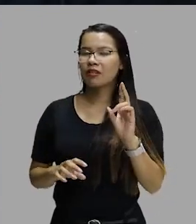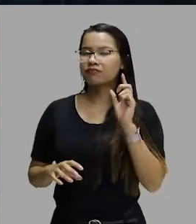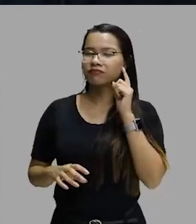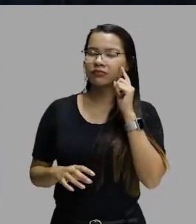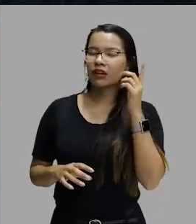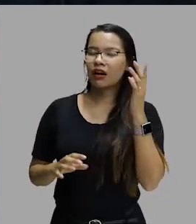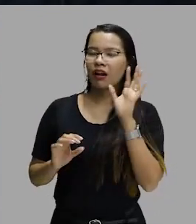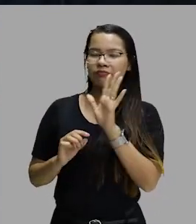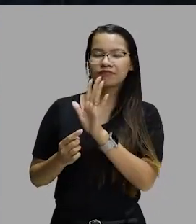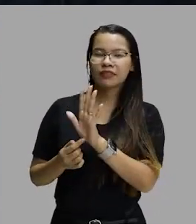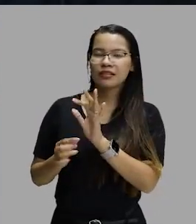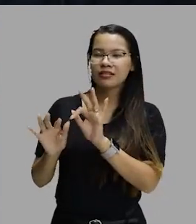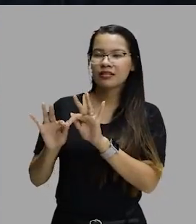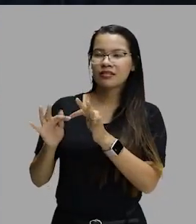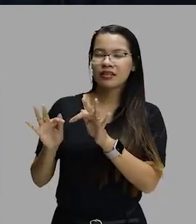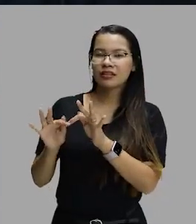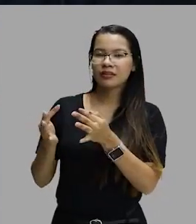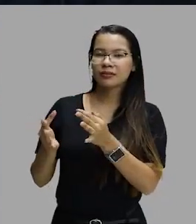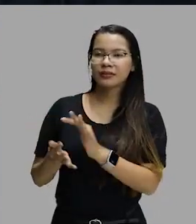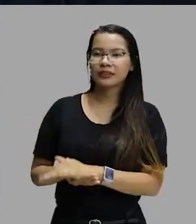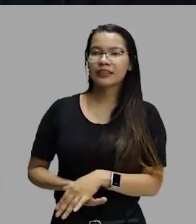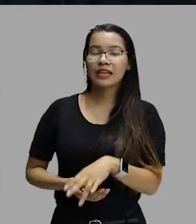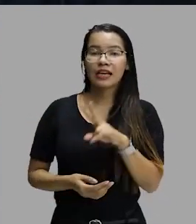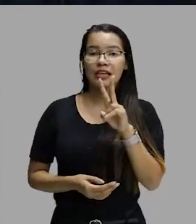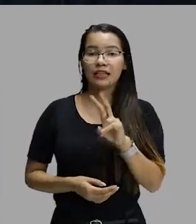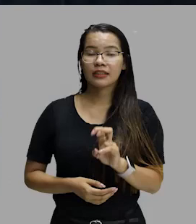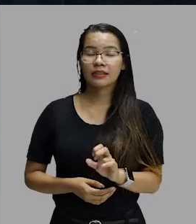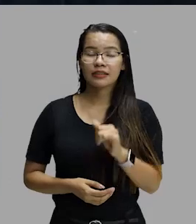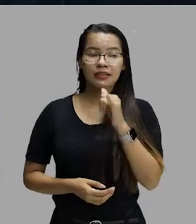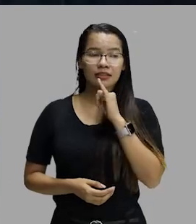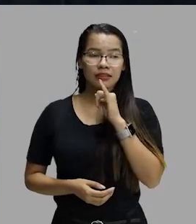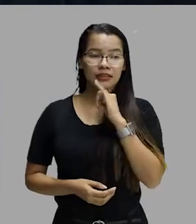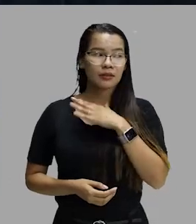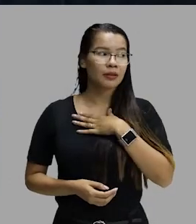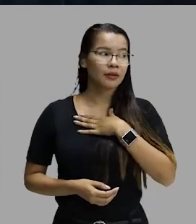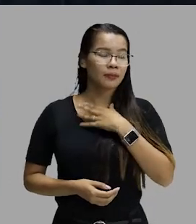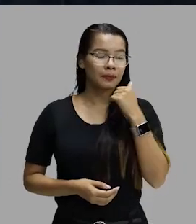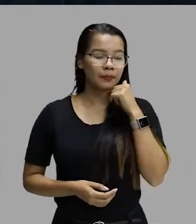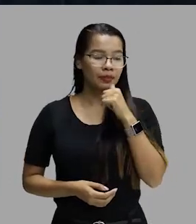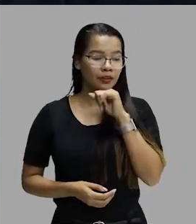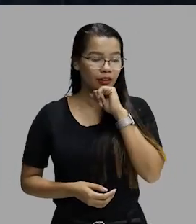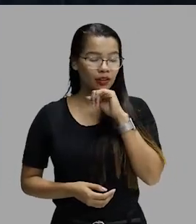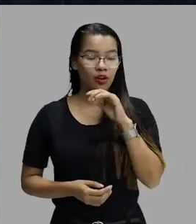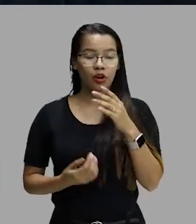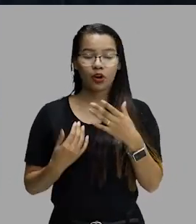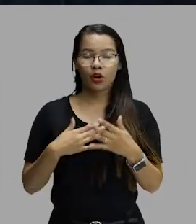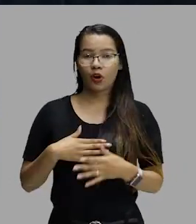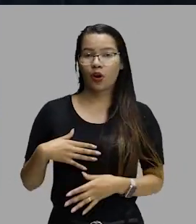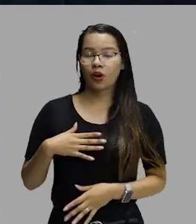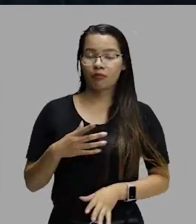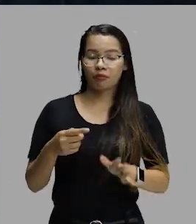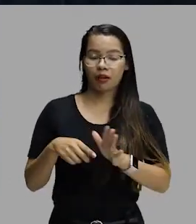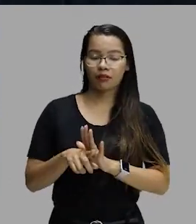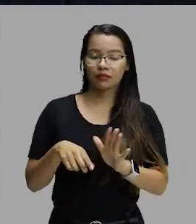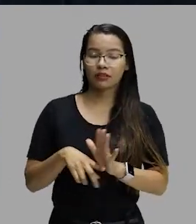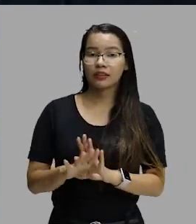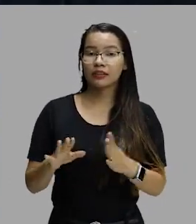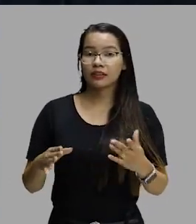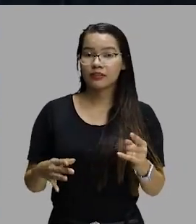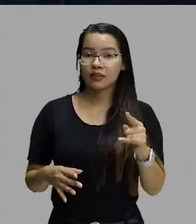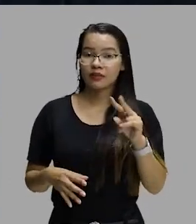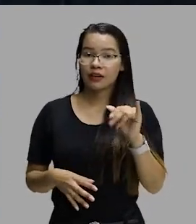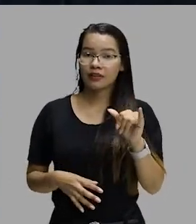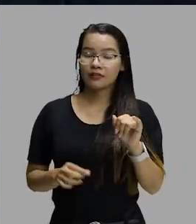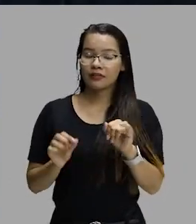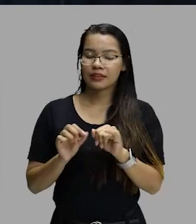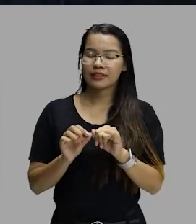terem uma ideia daquilo que a gente fez. Pelo menos a minha mãe gosta muito de perguntar: e aí, como é que foi seu dia? Você vai contar. No caso, você vai fazer um resumo, vai